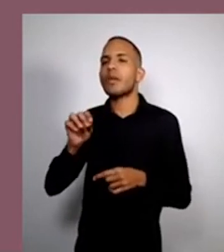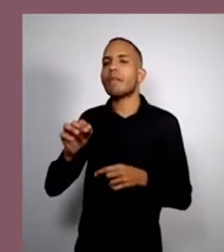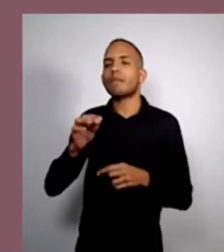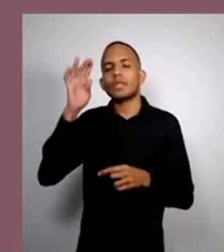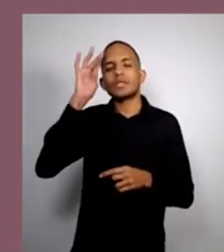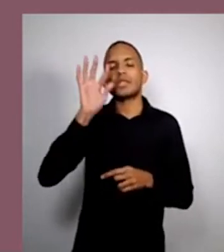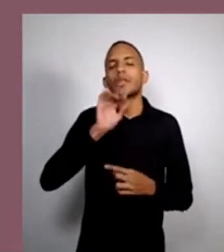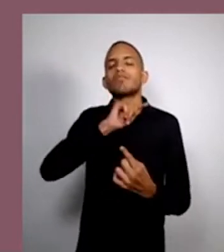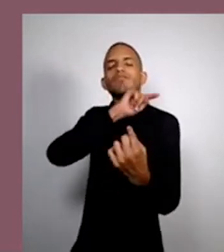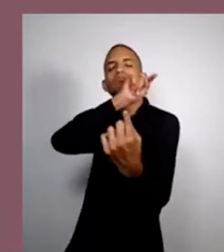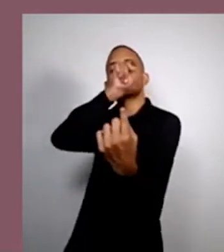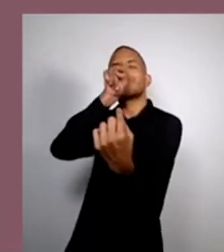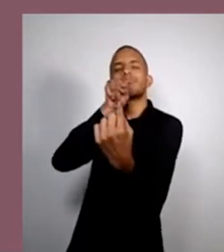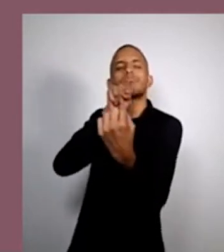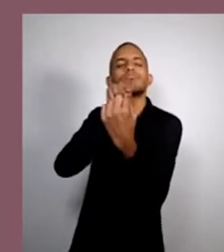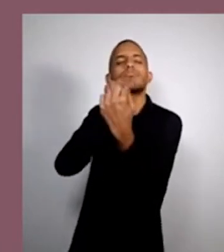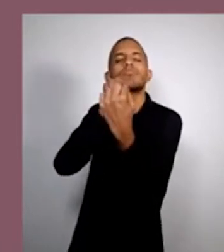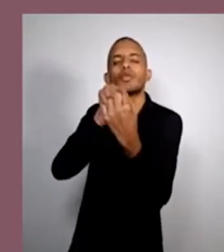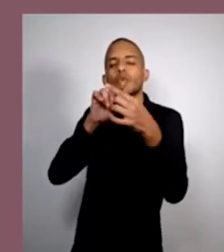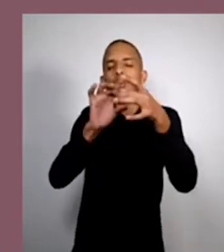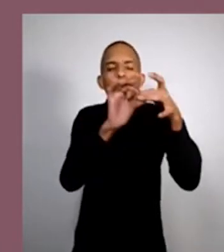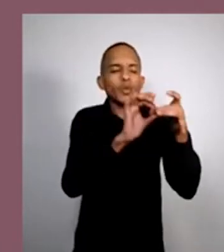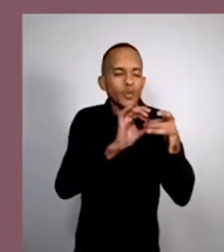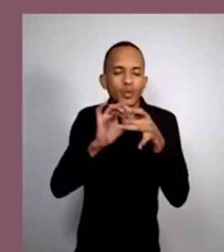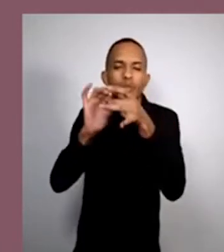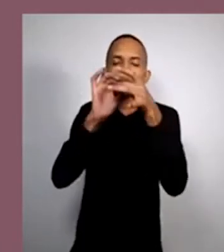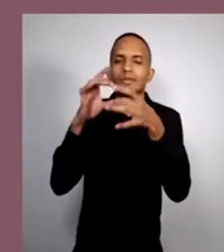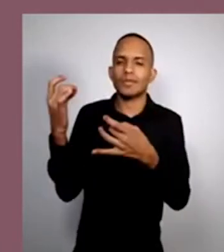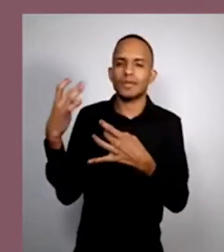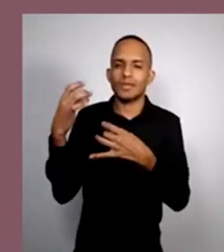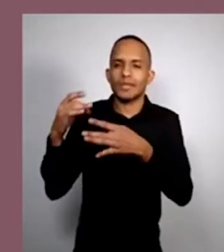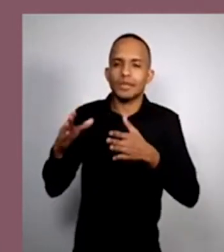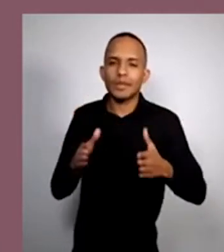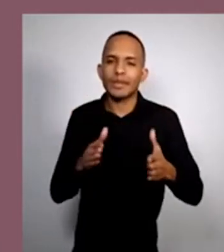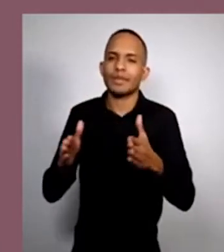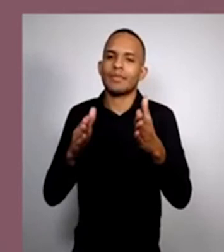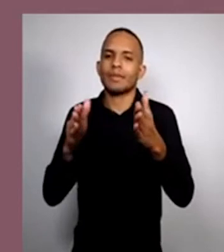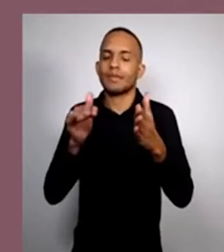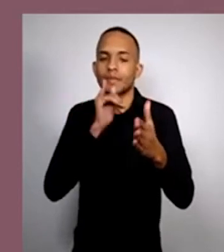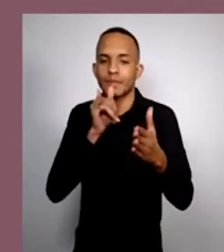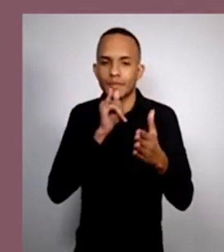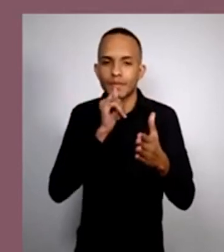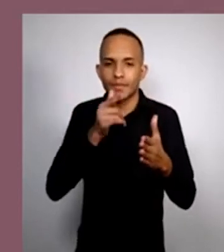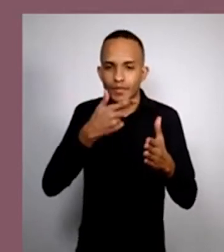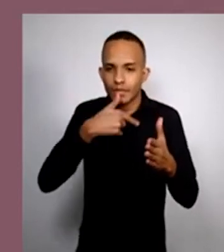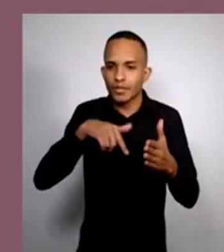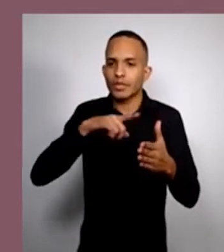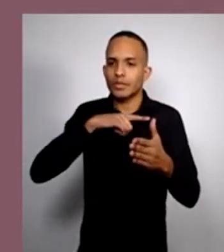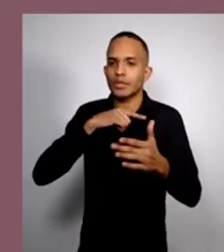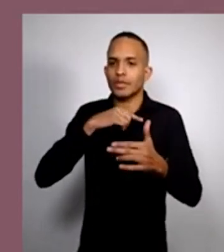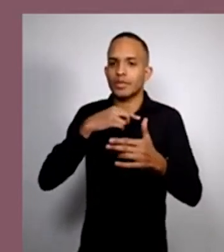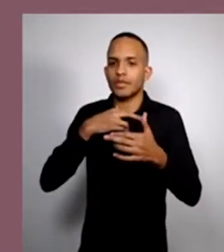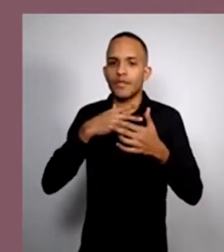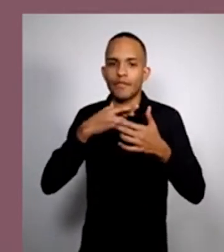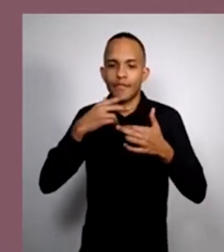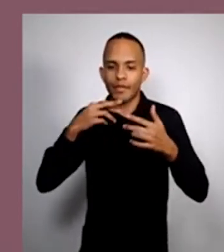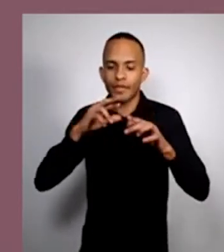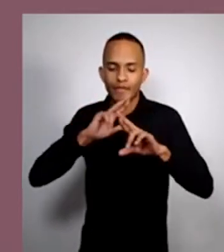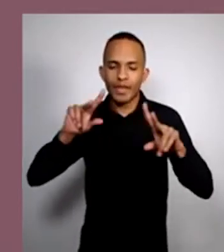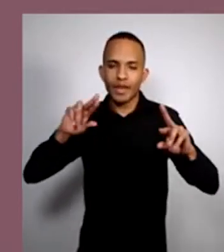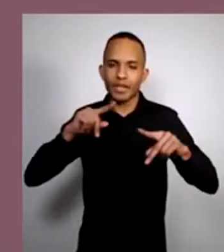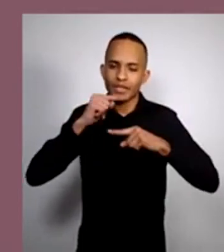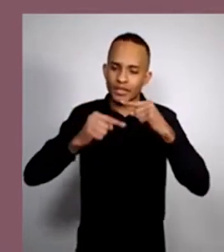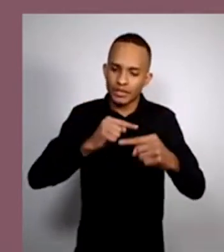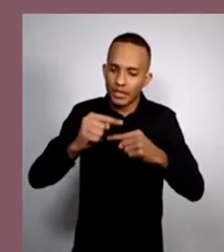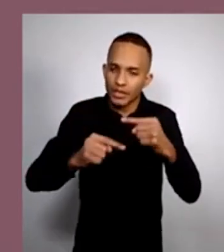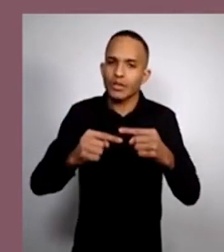que nos reúne e que nos guia, né? Então, estamos aqui diferentes gerações, atuando em